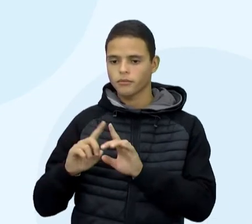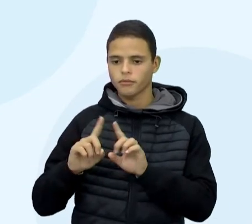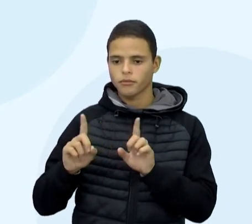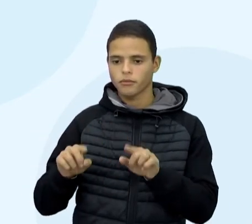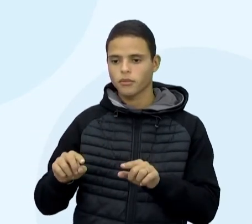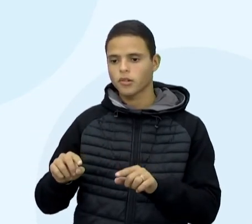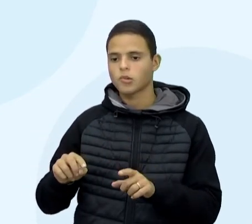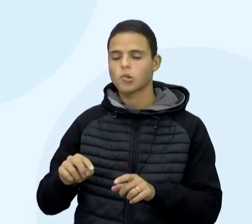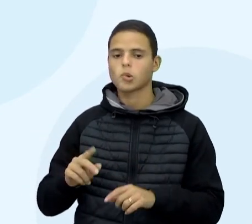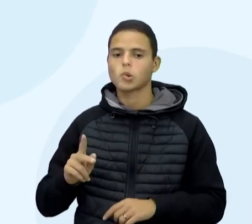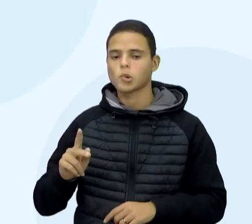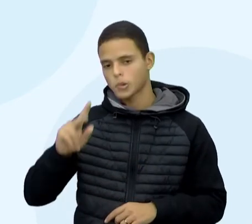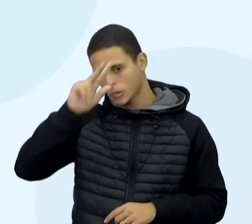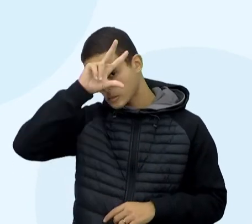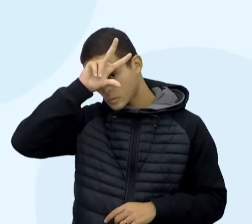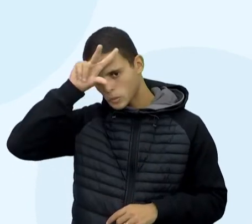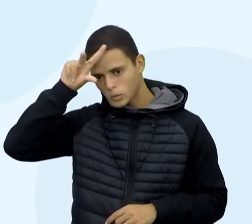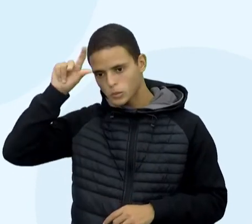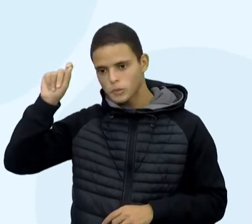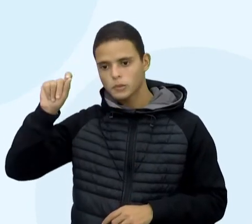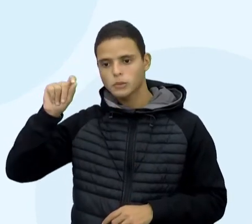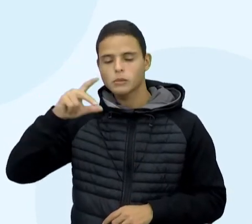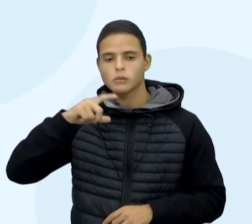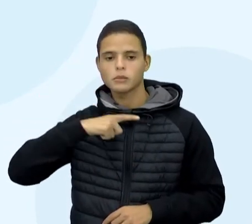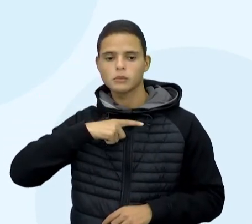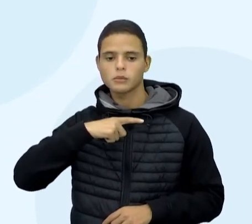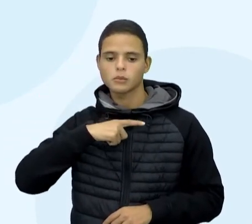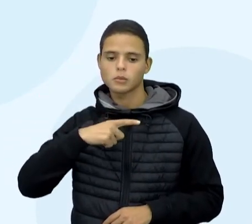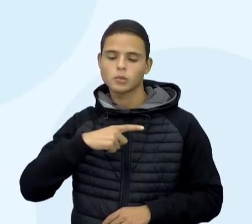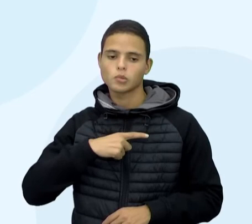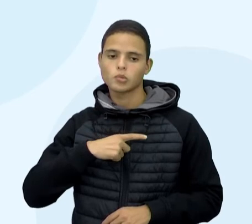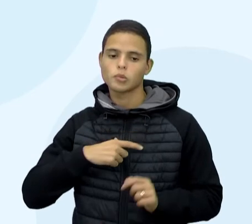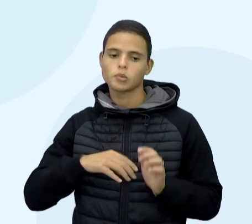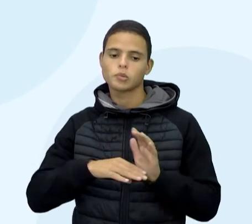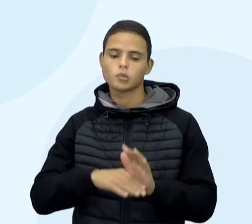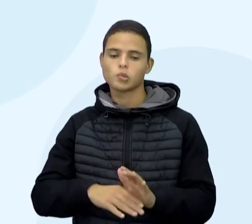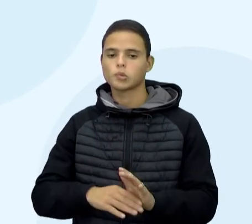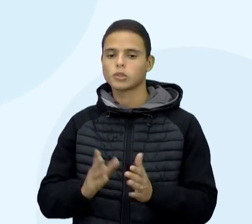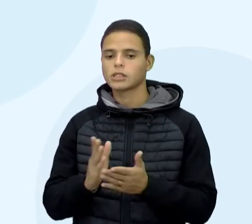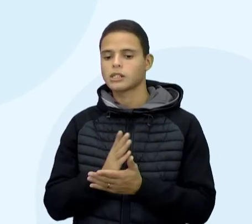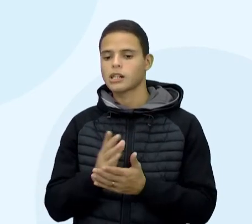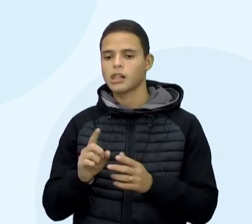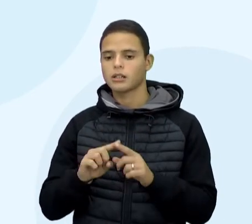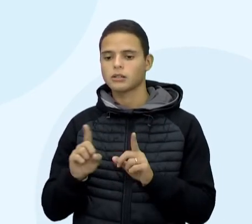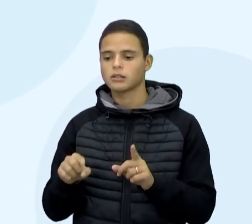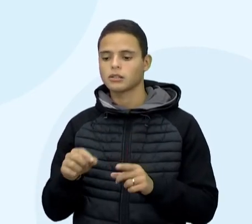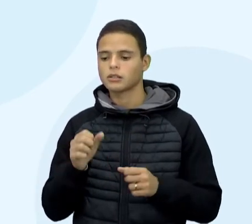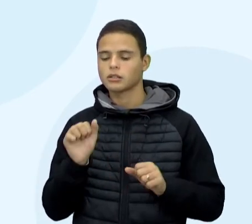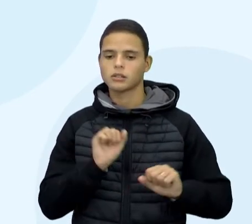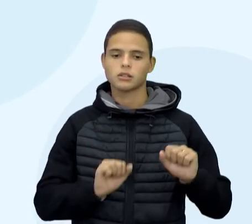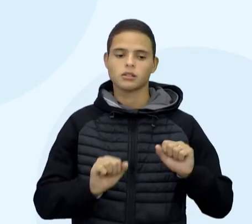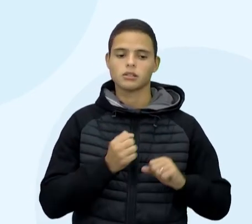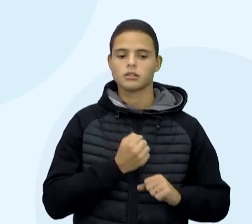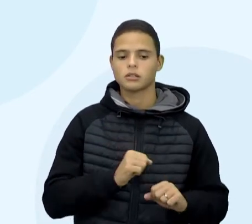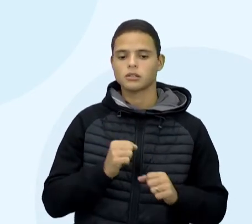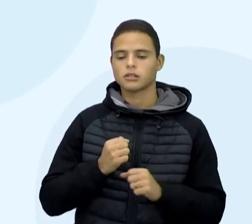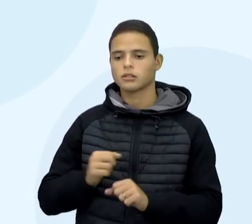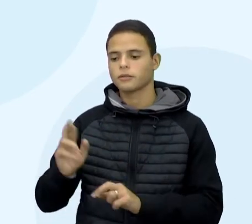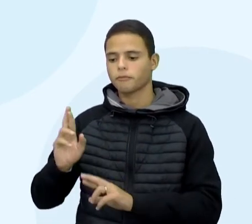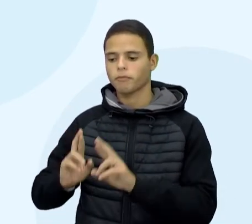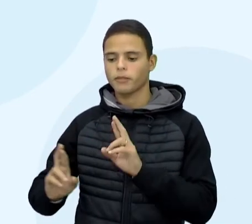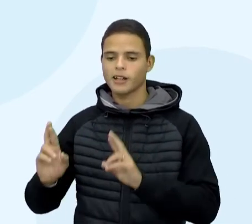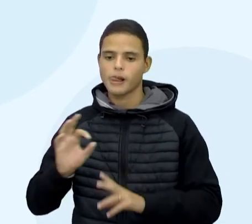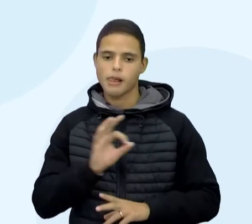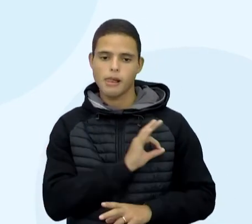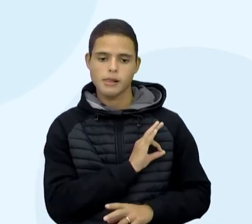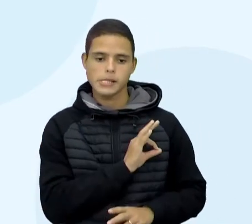da prefeitura, tendo a colaboração do Corpo de Bombeiros e de funcionários da higiene pública, chefes de